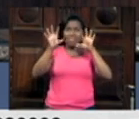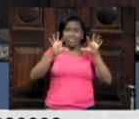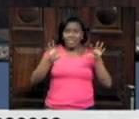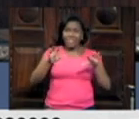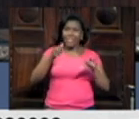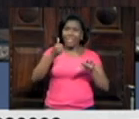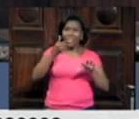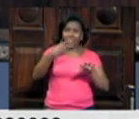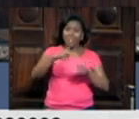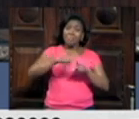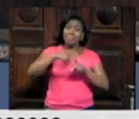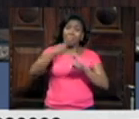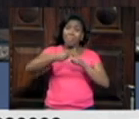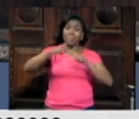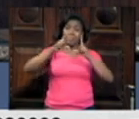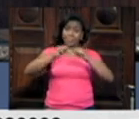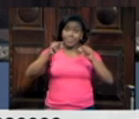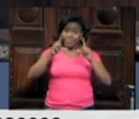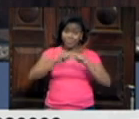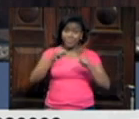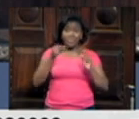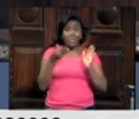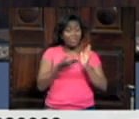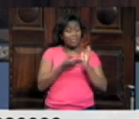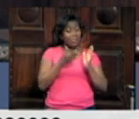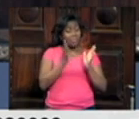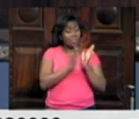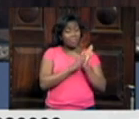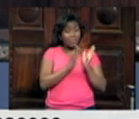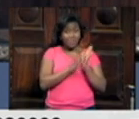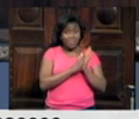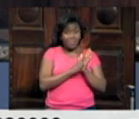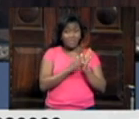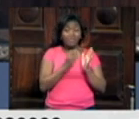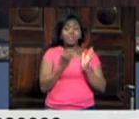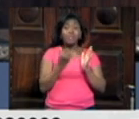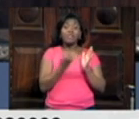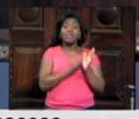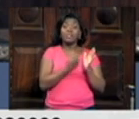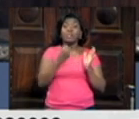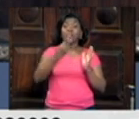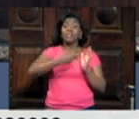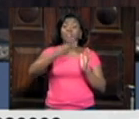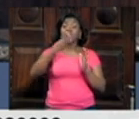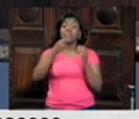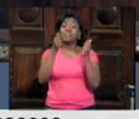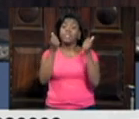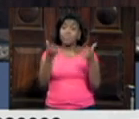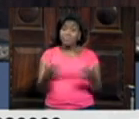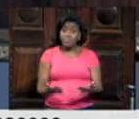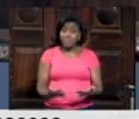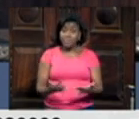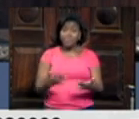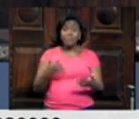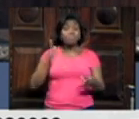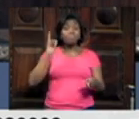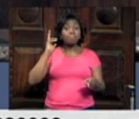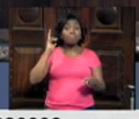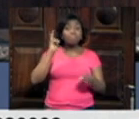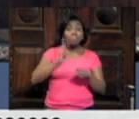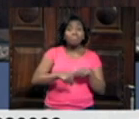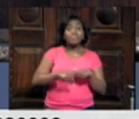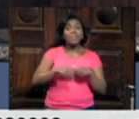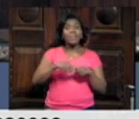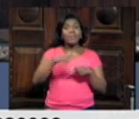lá nesse projeto de lei complementar nós temos o artigo 3º, que determina vedar a edição